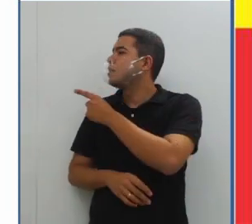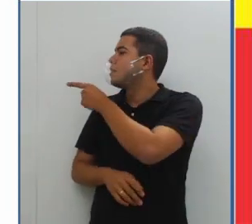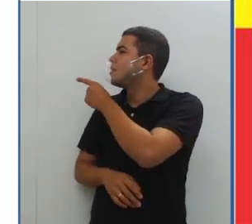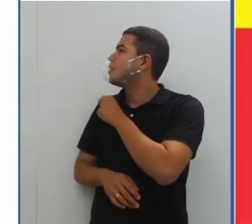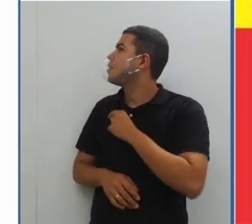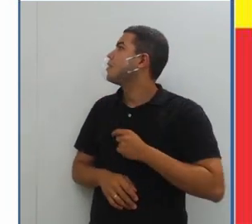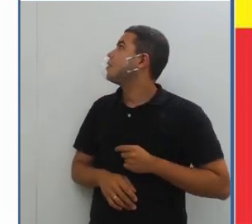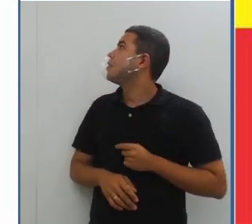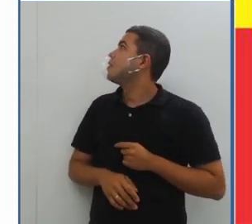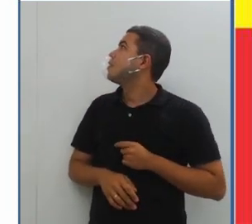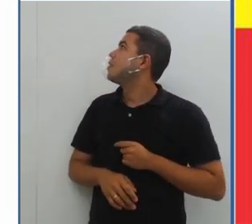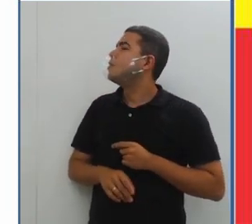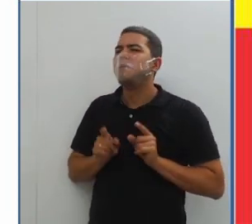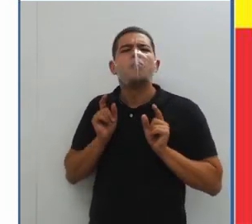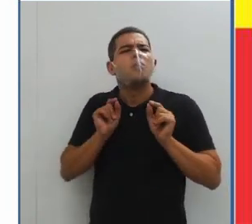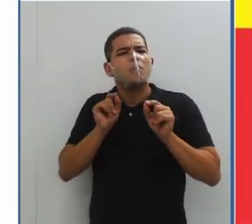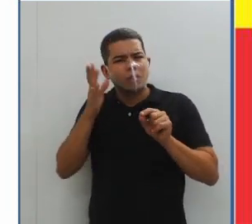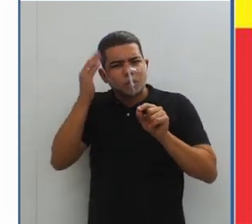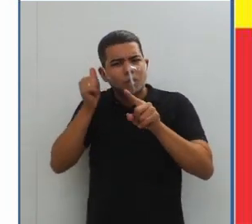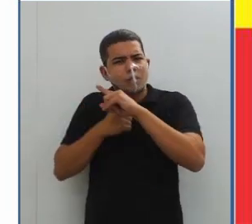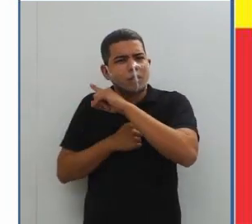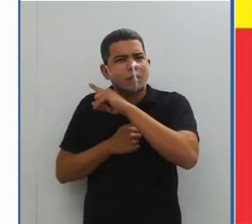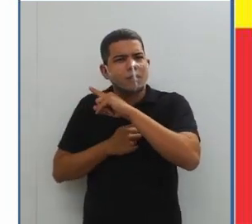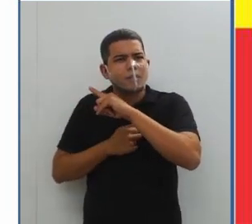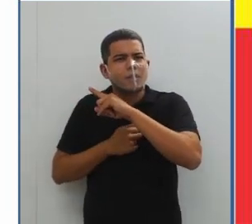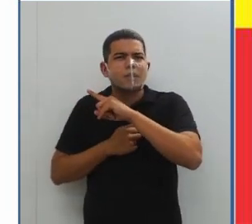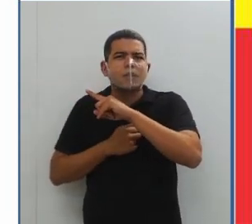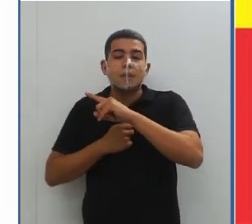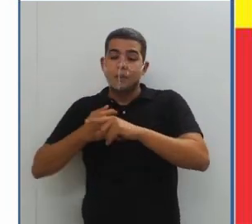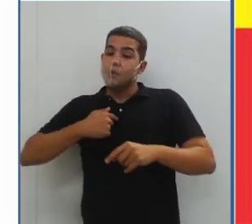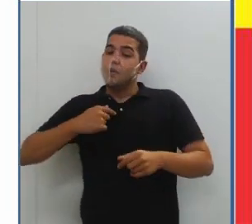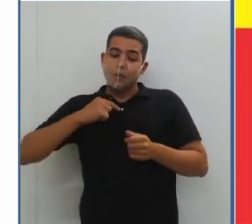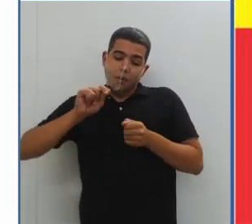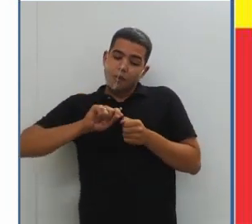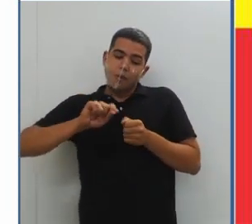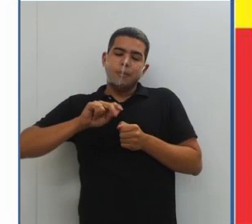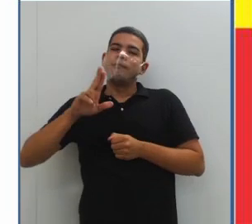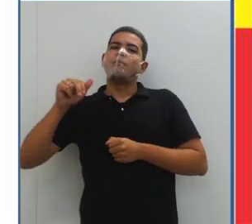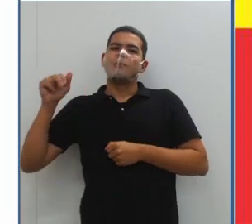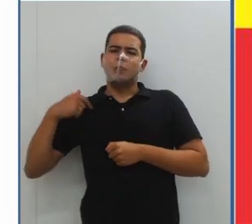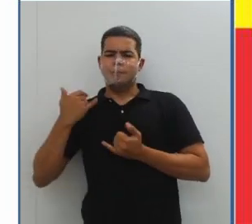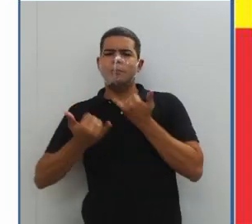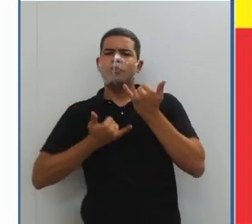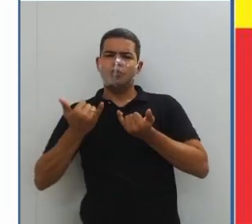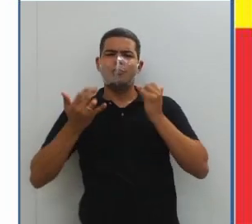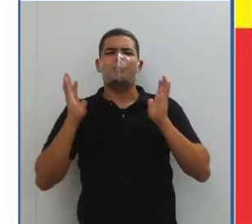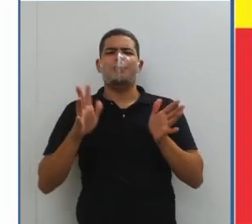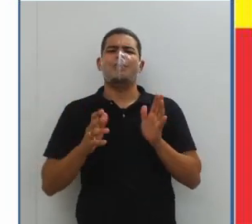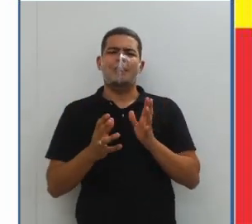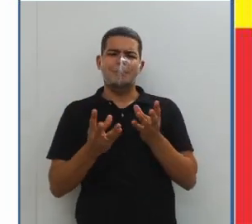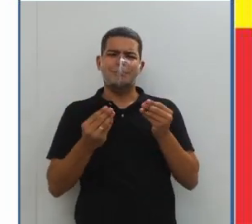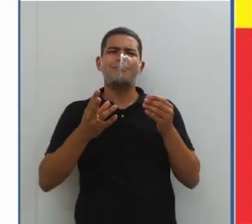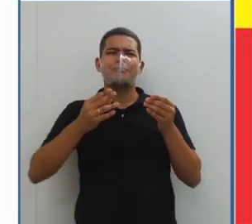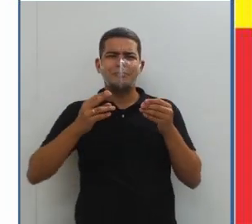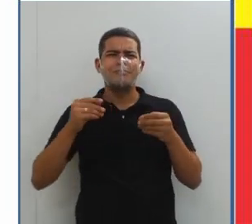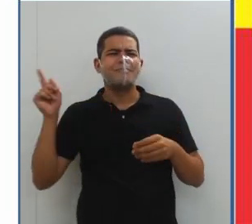que brinquedo é esse? Eu já brinquei muito, nunca construí um. Quem construiu na realidade foi um primo meu, mas eu aproveitava e brincava bastante